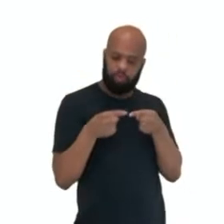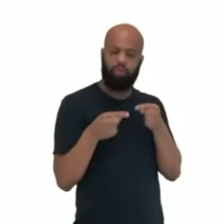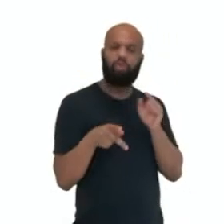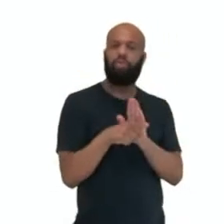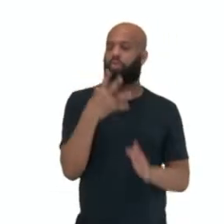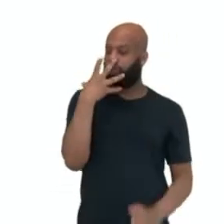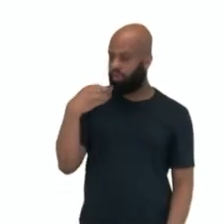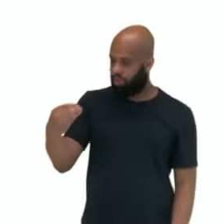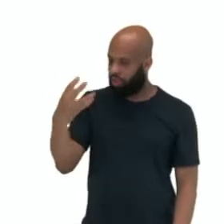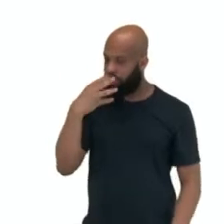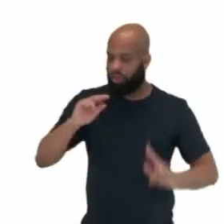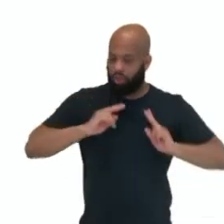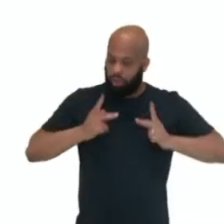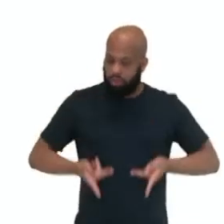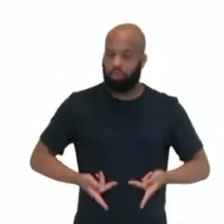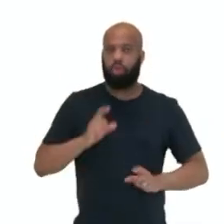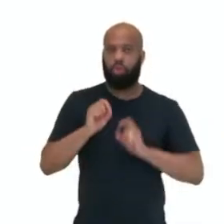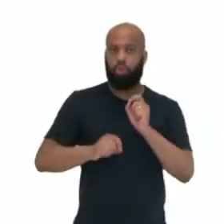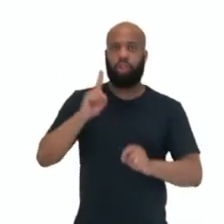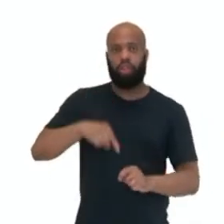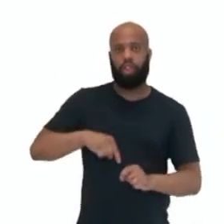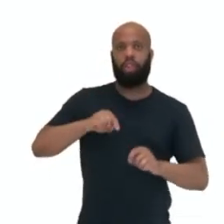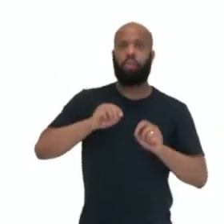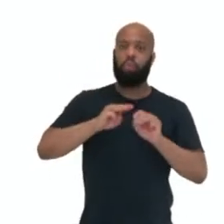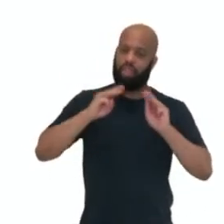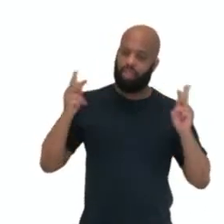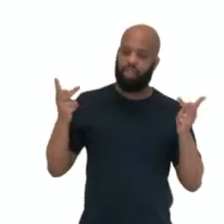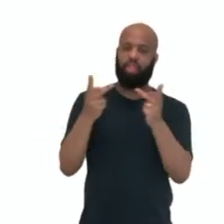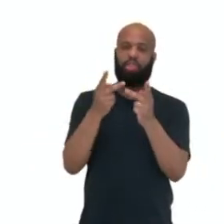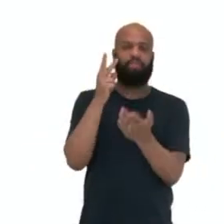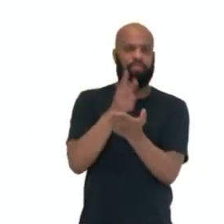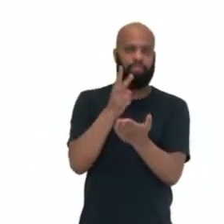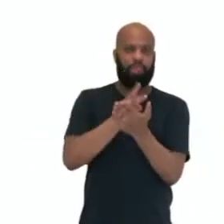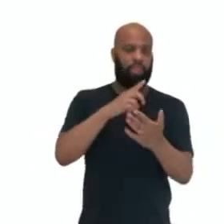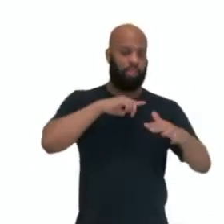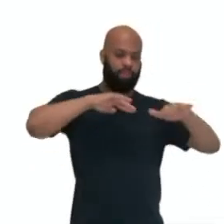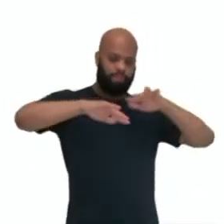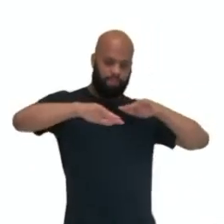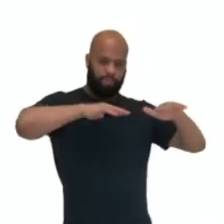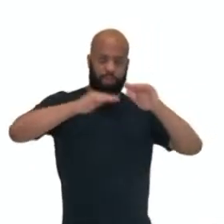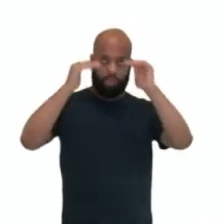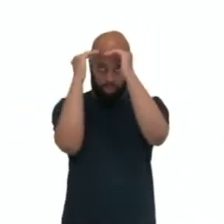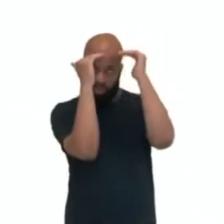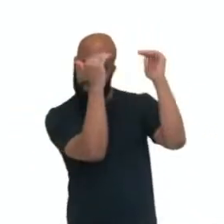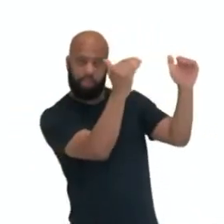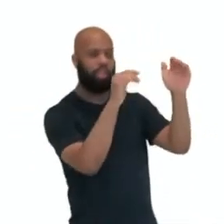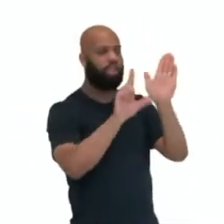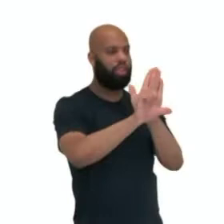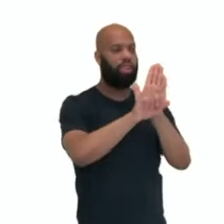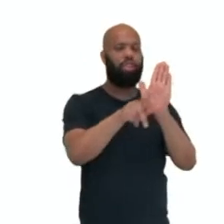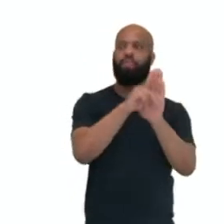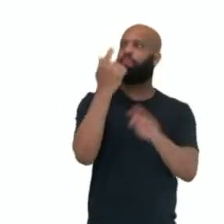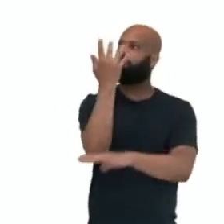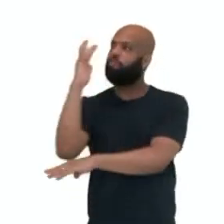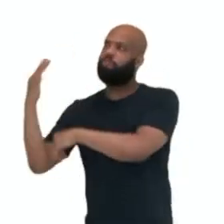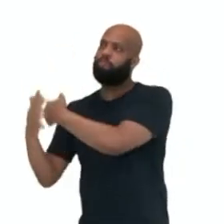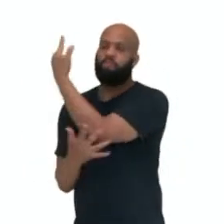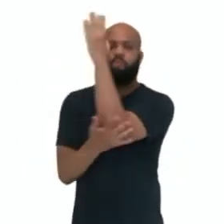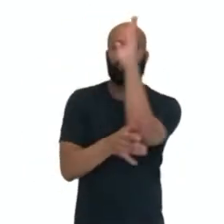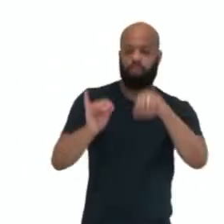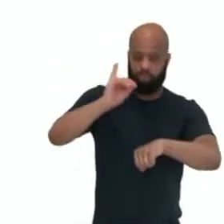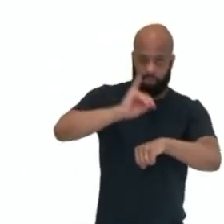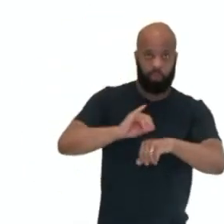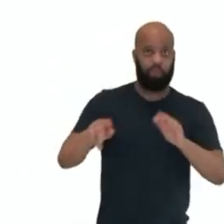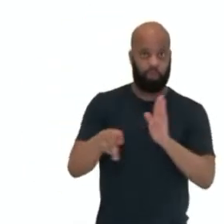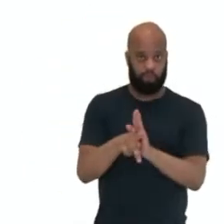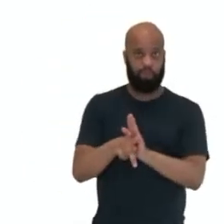Hobbes, humanos são seres de matéria e movimento, obedecendo às mesmas leis da natureza que os objetos